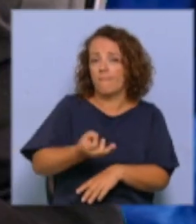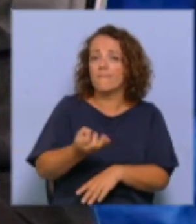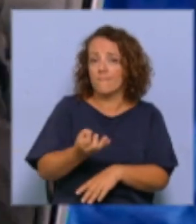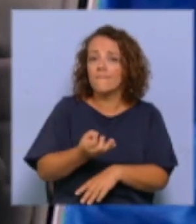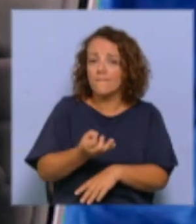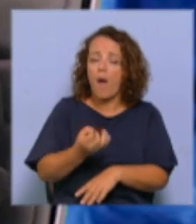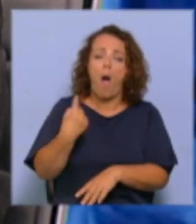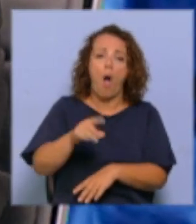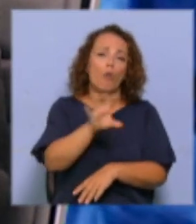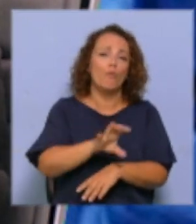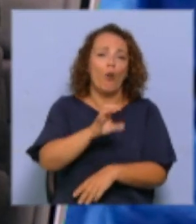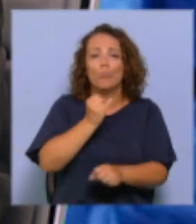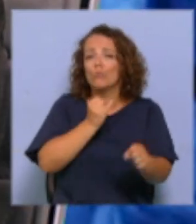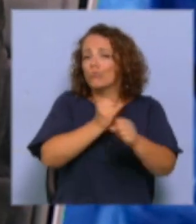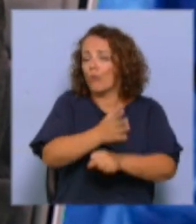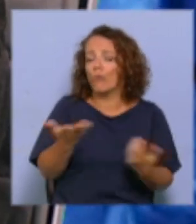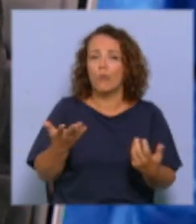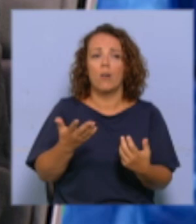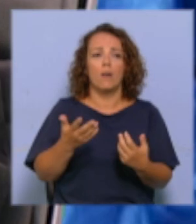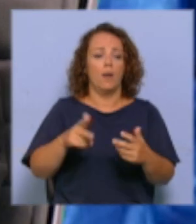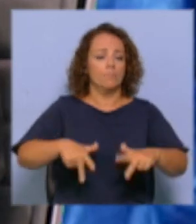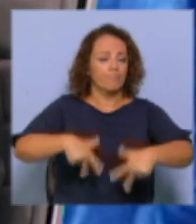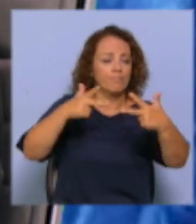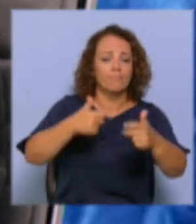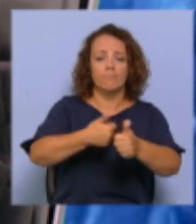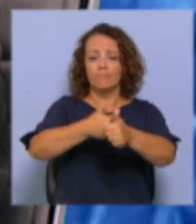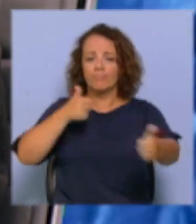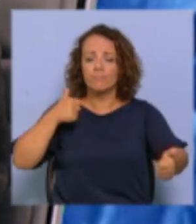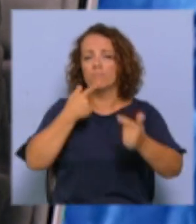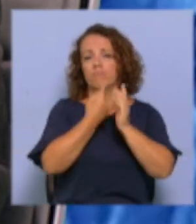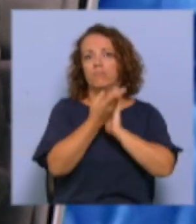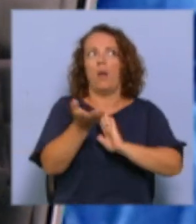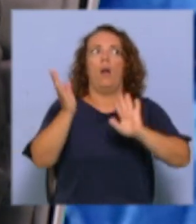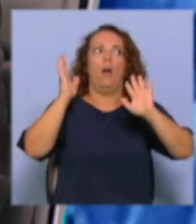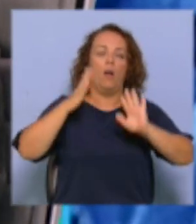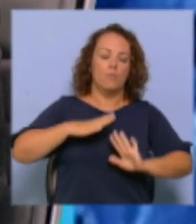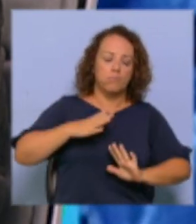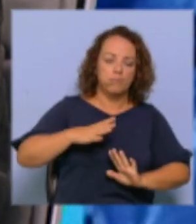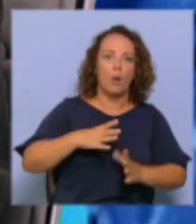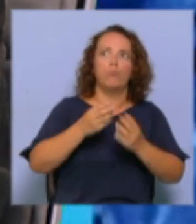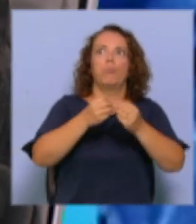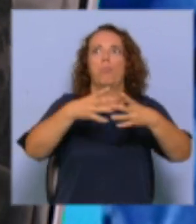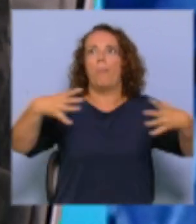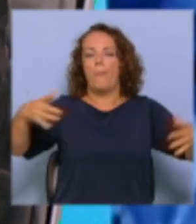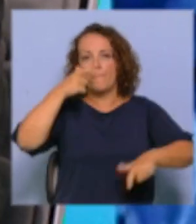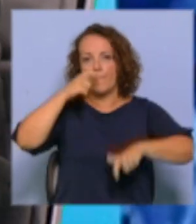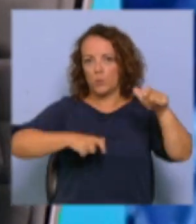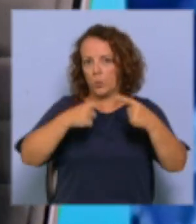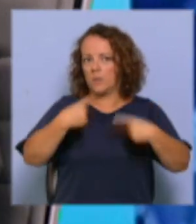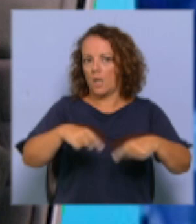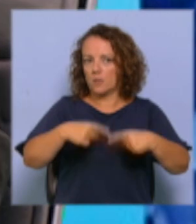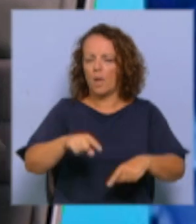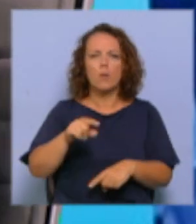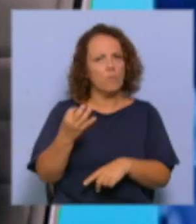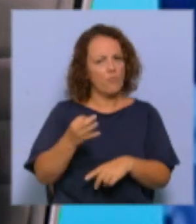não presenciais, telemáticas. E hoje em dia há muita gente, graças a Deus, que tem esses recursos. Mesmo muitas comunidades